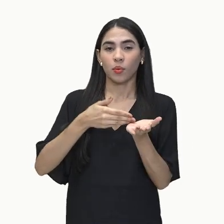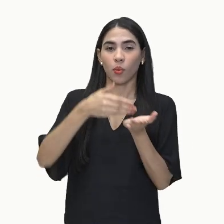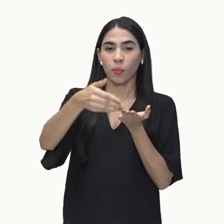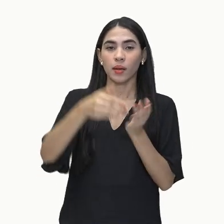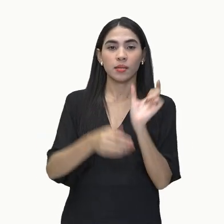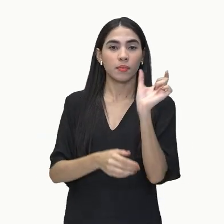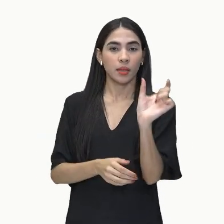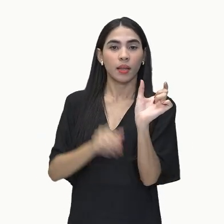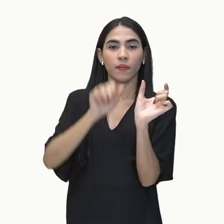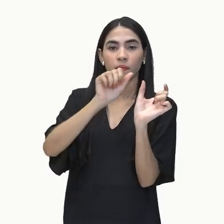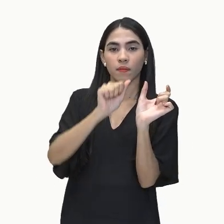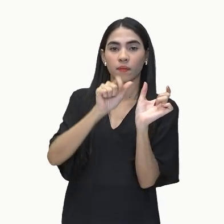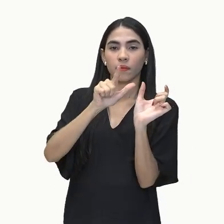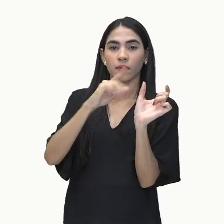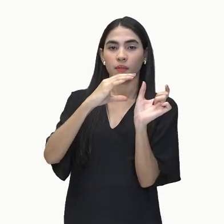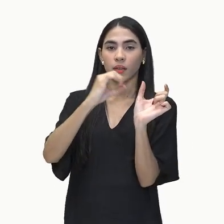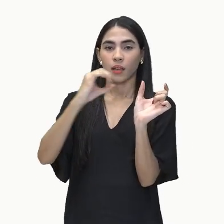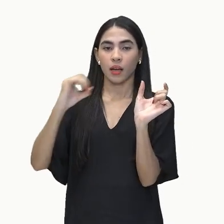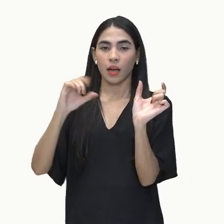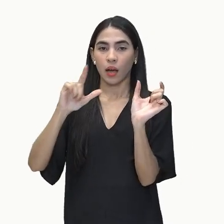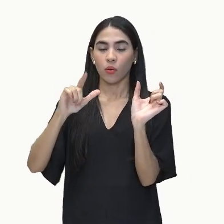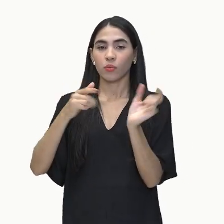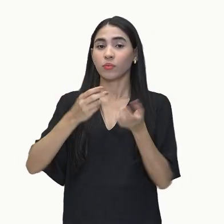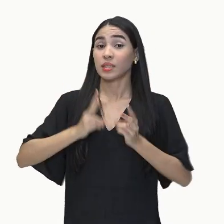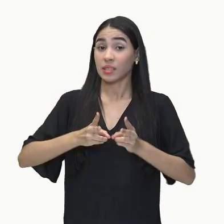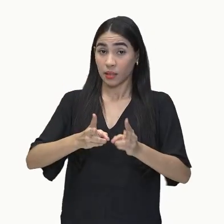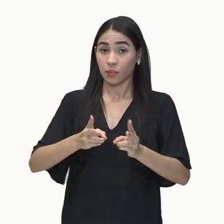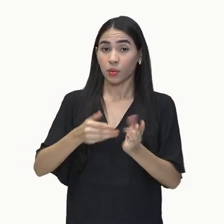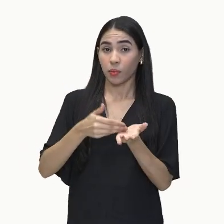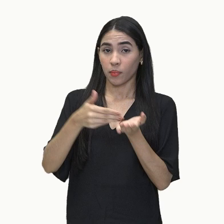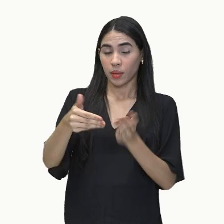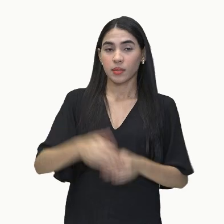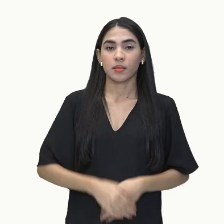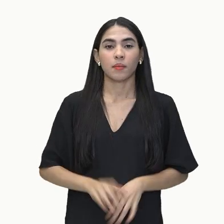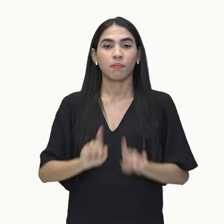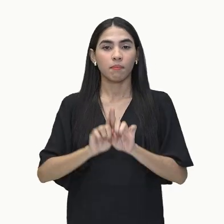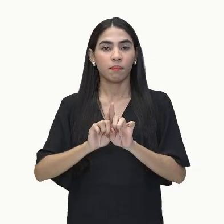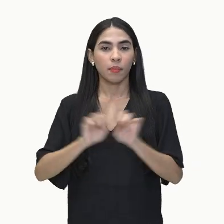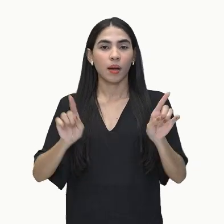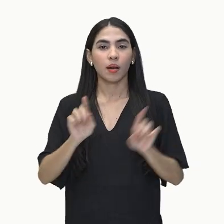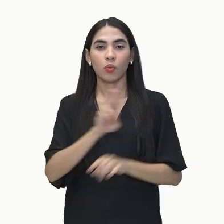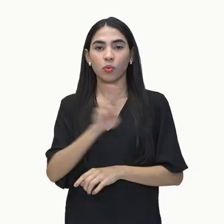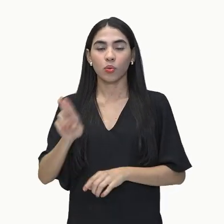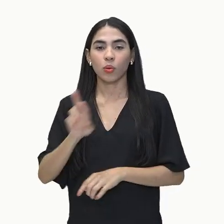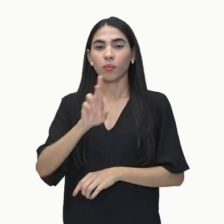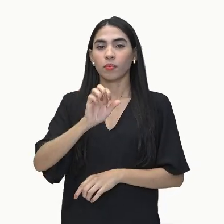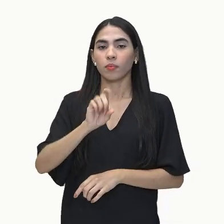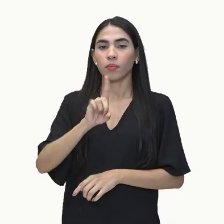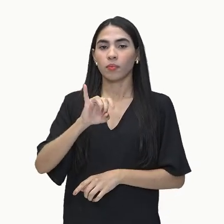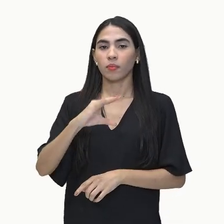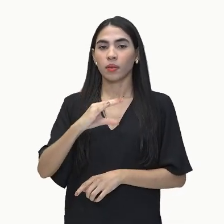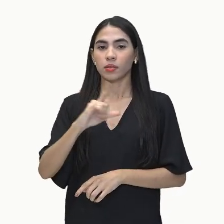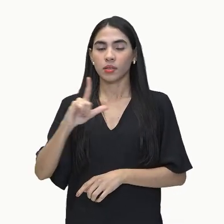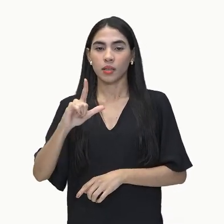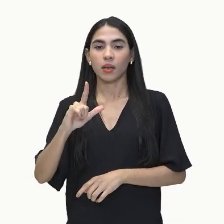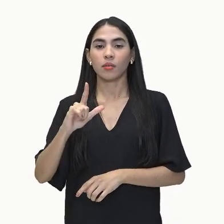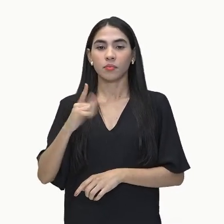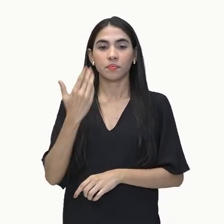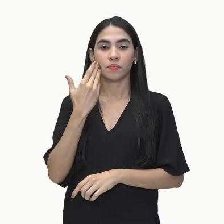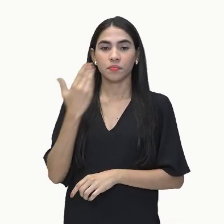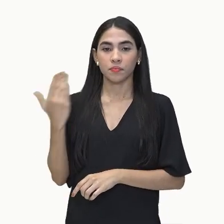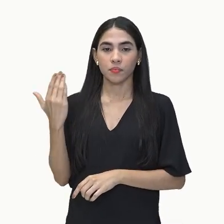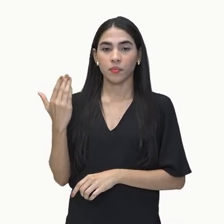palavra álcool. Mas o nome do radical orgânico, nesse aqui, o nome do